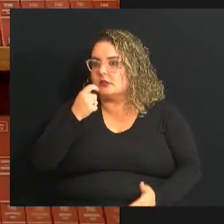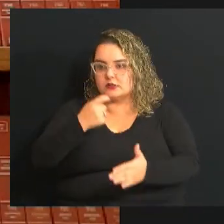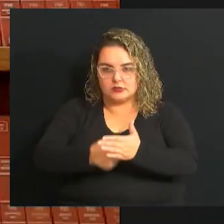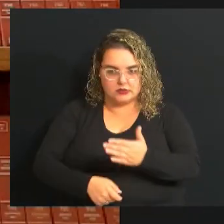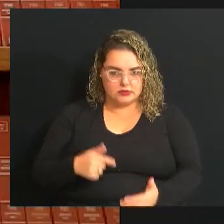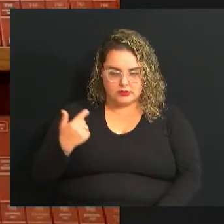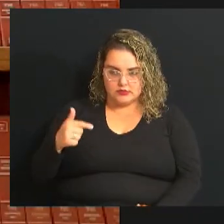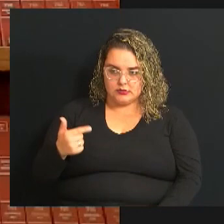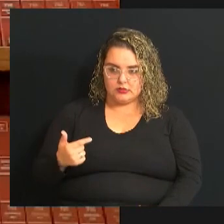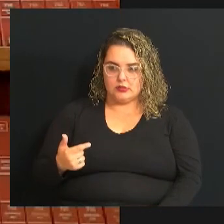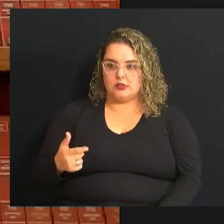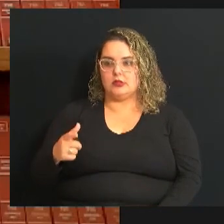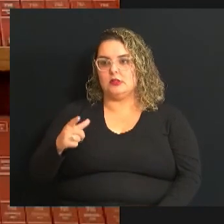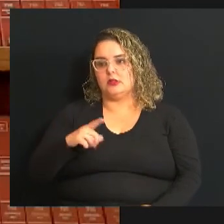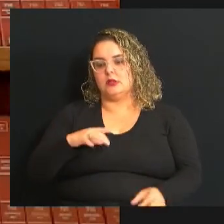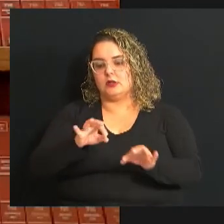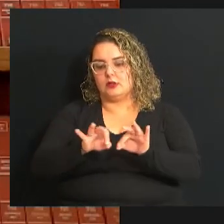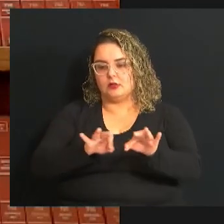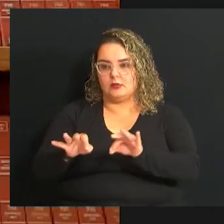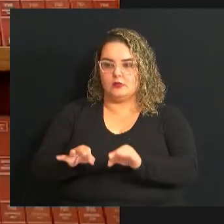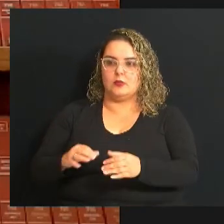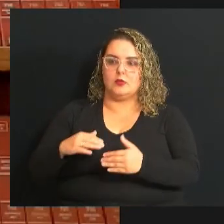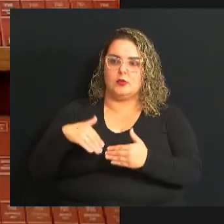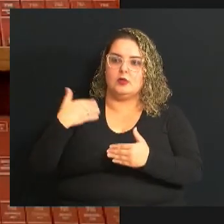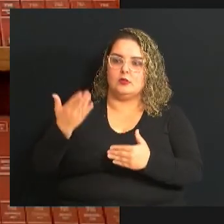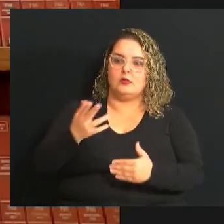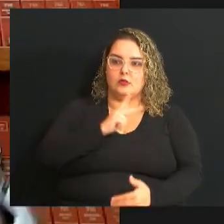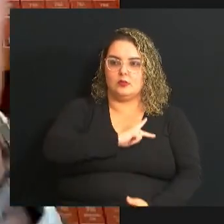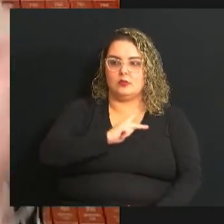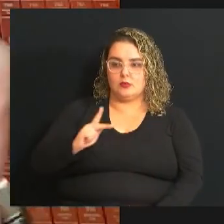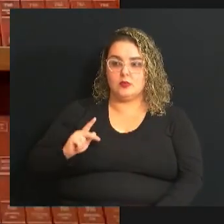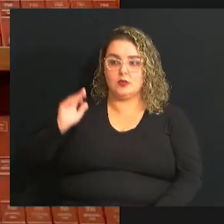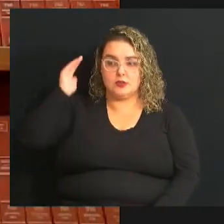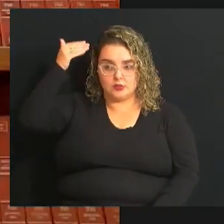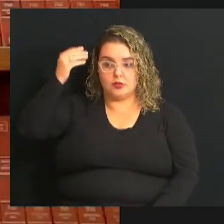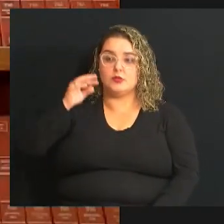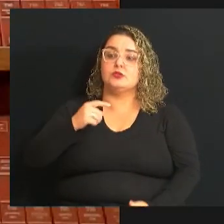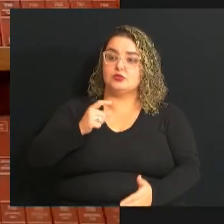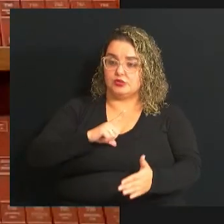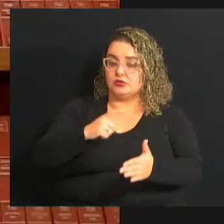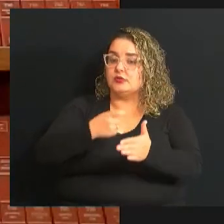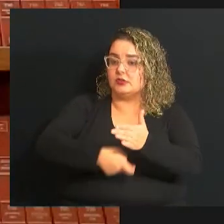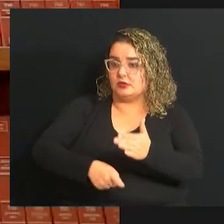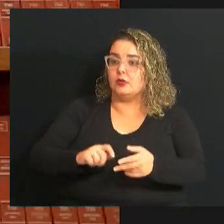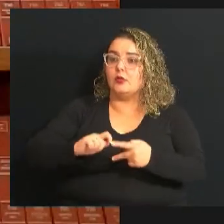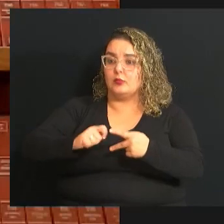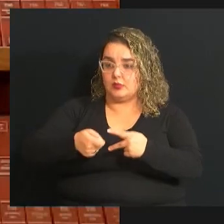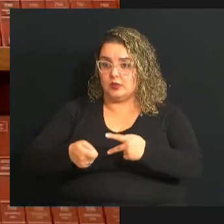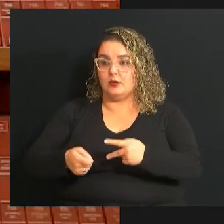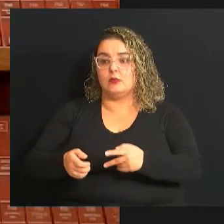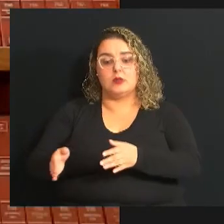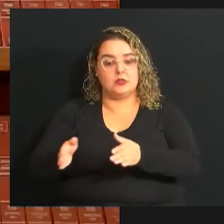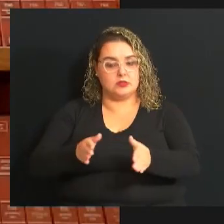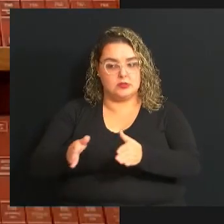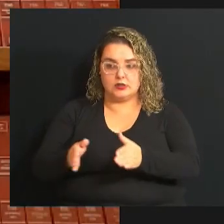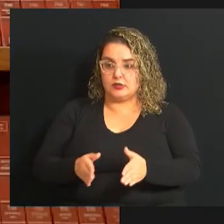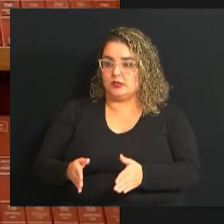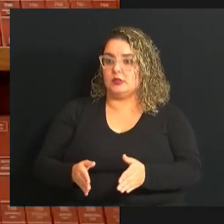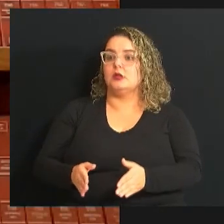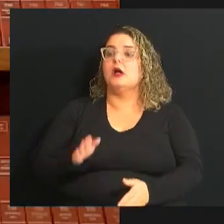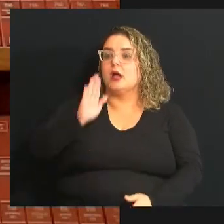os sintomas serão mais leves. Como se fosse um resfriado, mas temos visto sim pessoas,